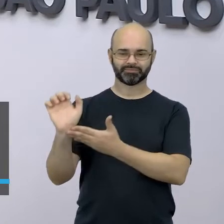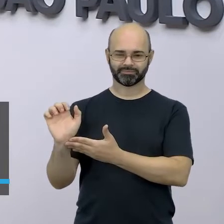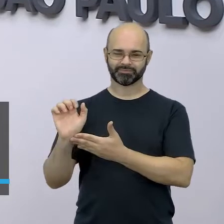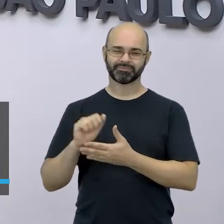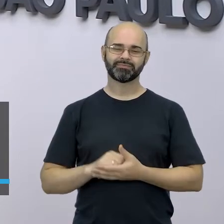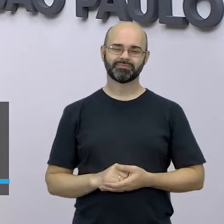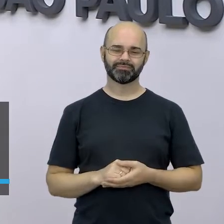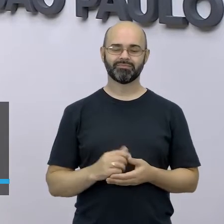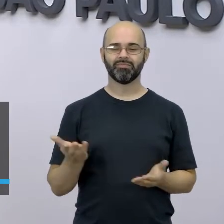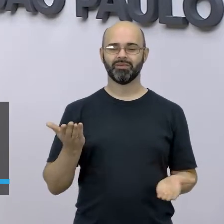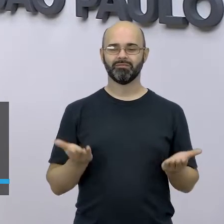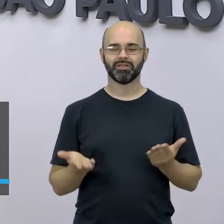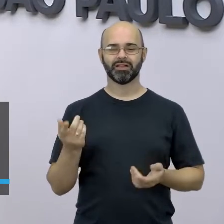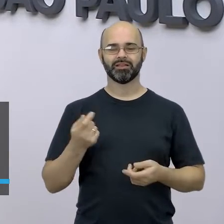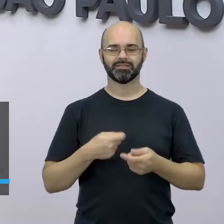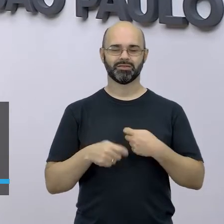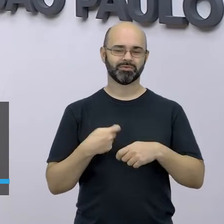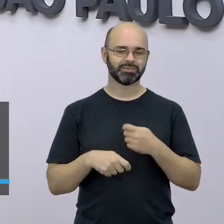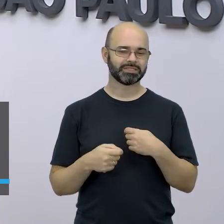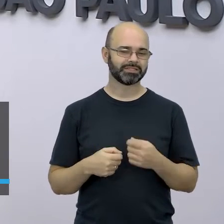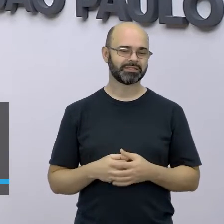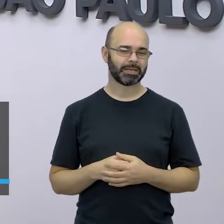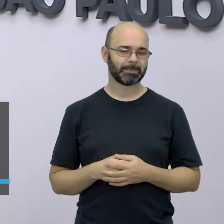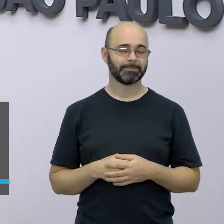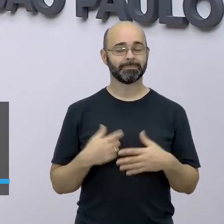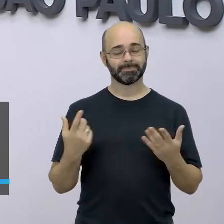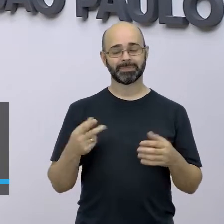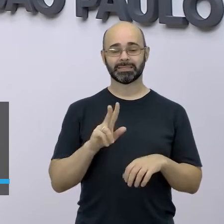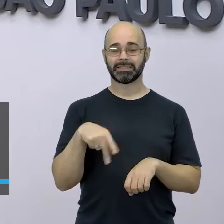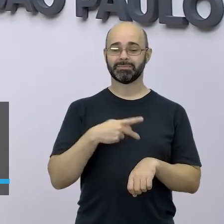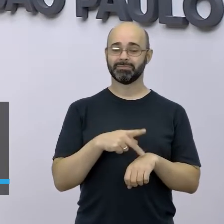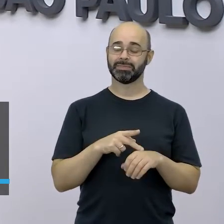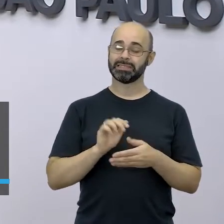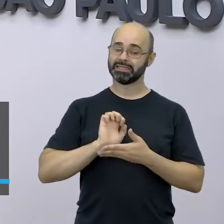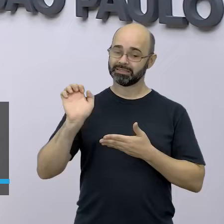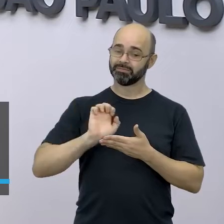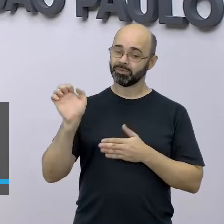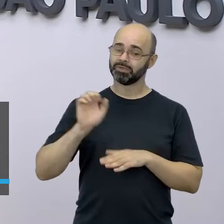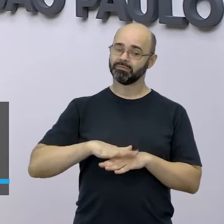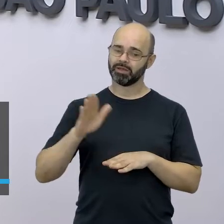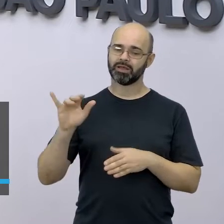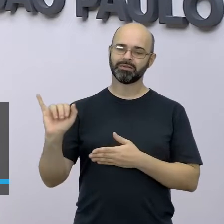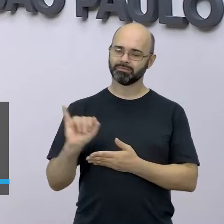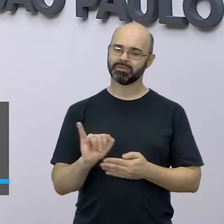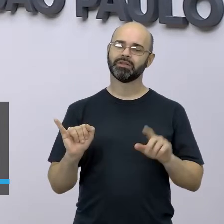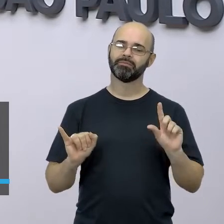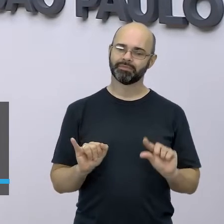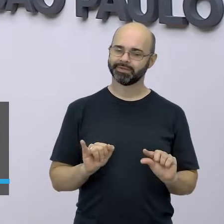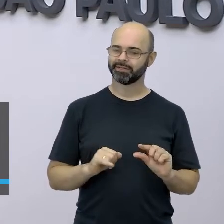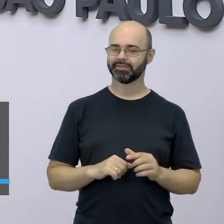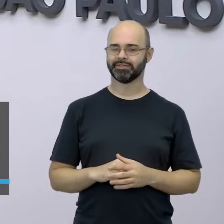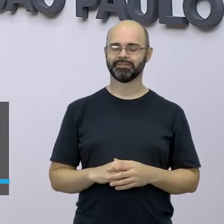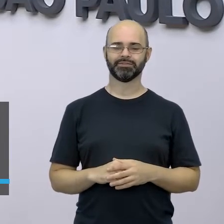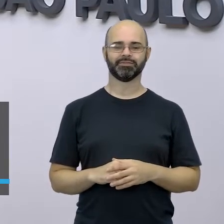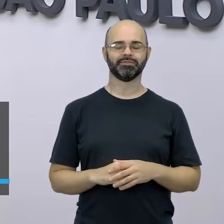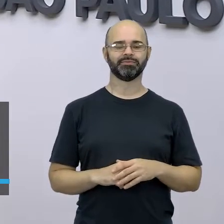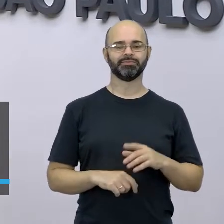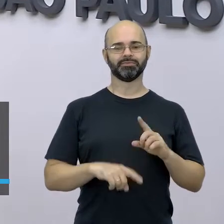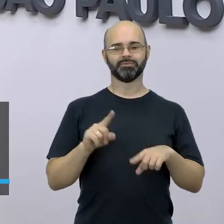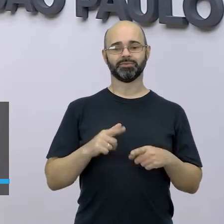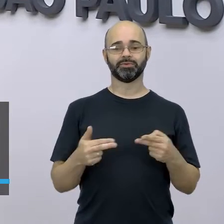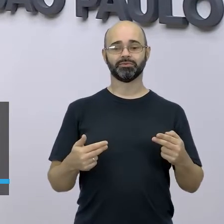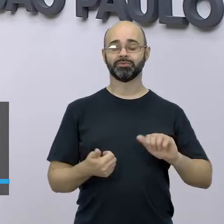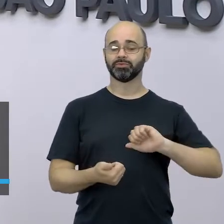comercial. Então, o país ele deveria exportar mais, importar menos, né? E os produtos, a qualidade dos produtos